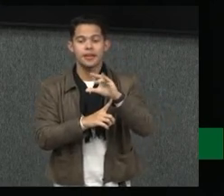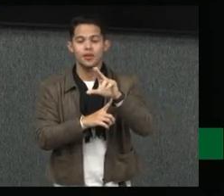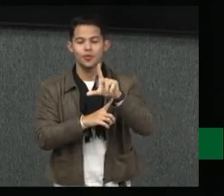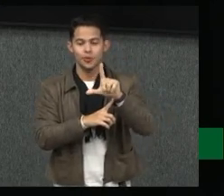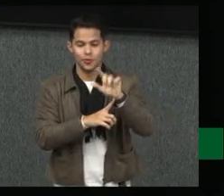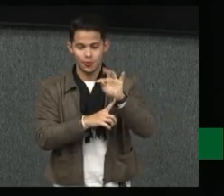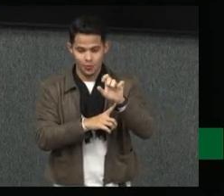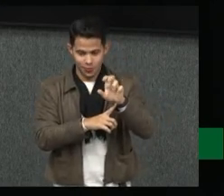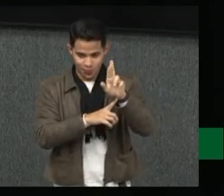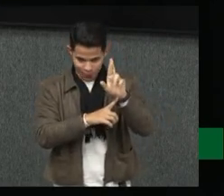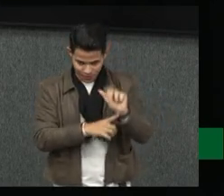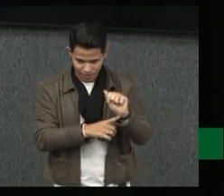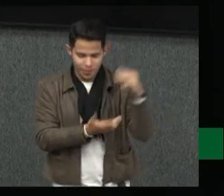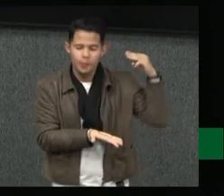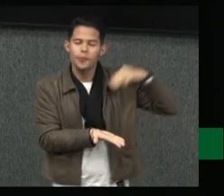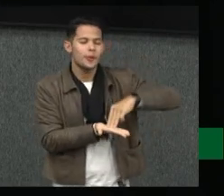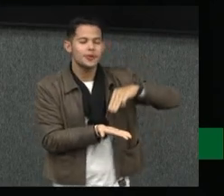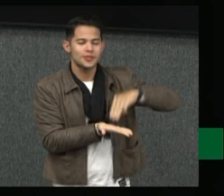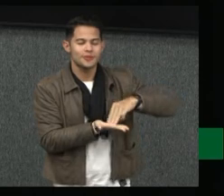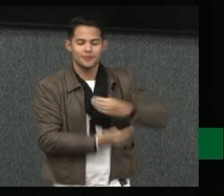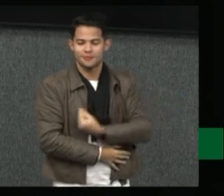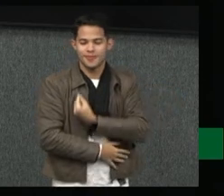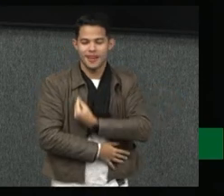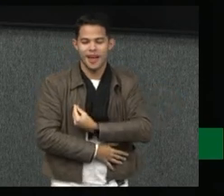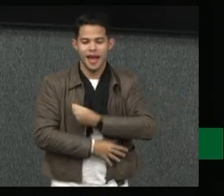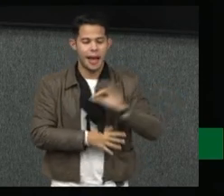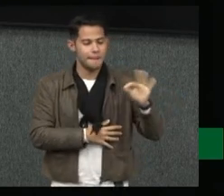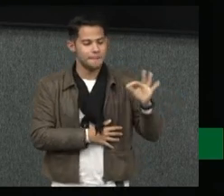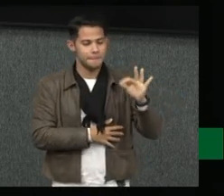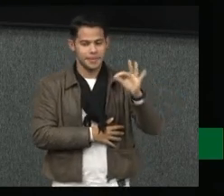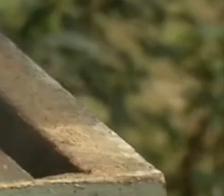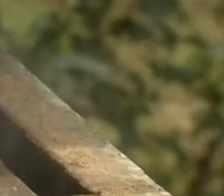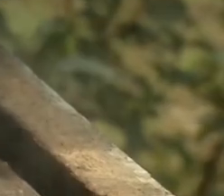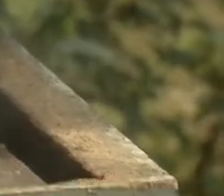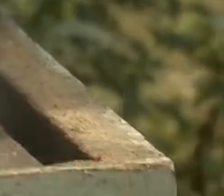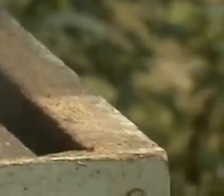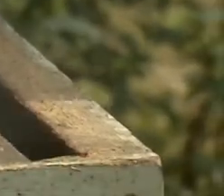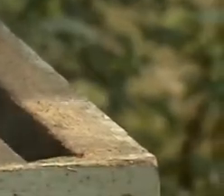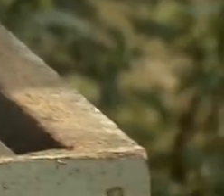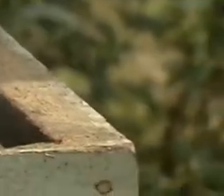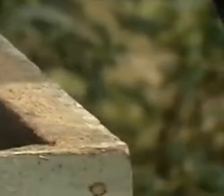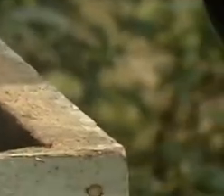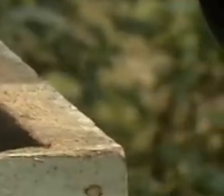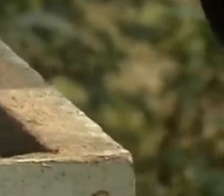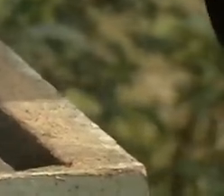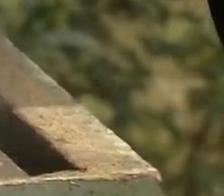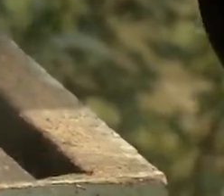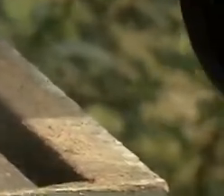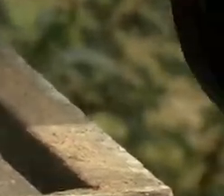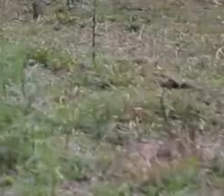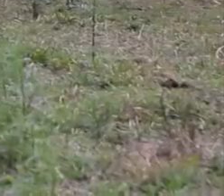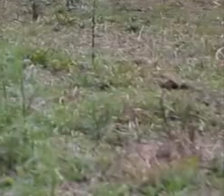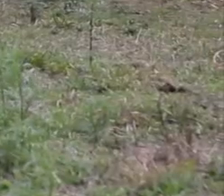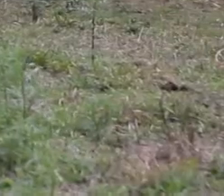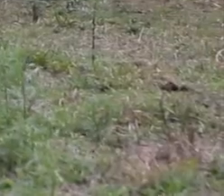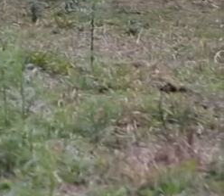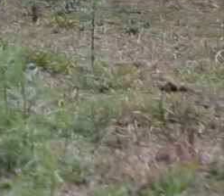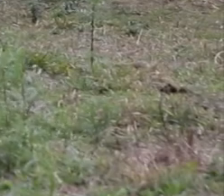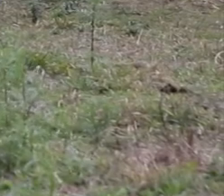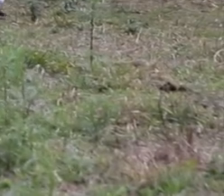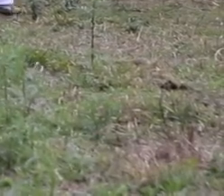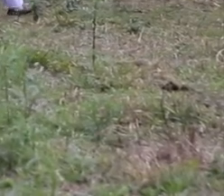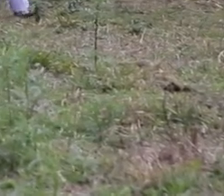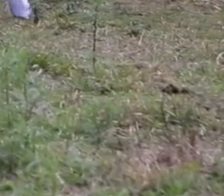causa da presença da abelha. Se a abelha desaparecer do planeta, Henrique, nós seremos